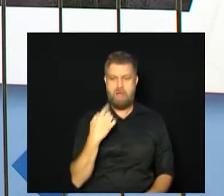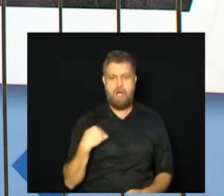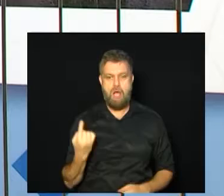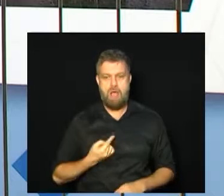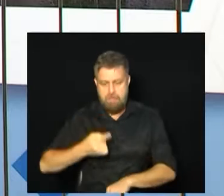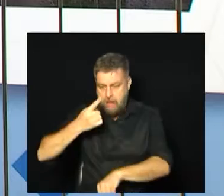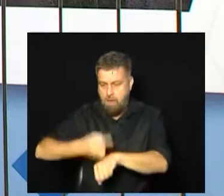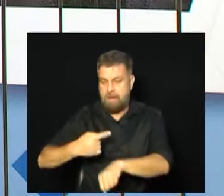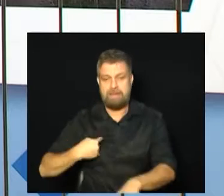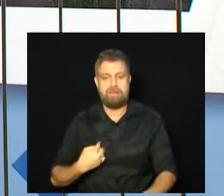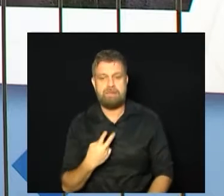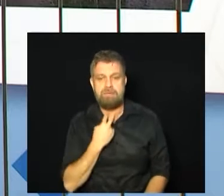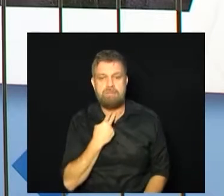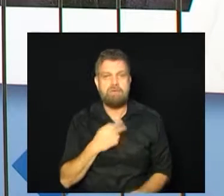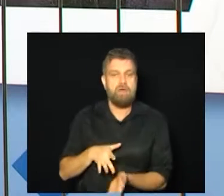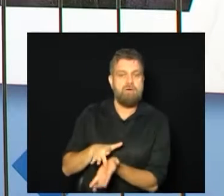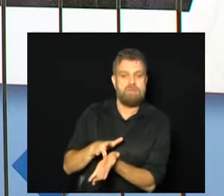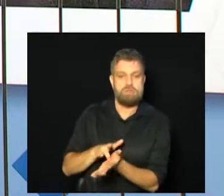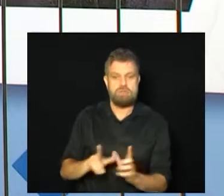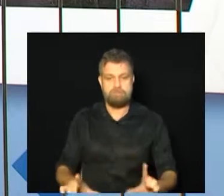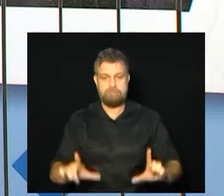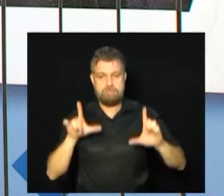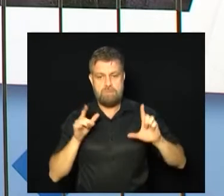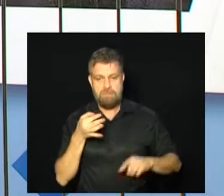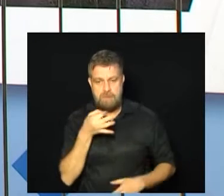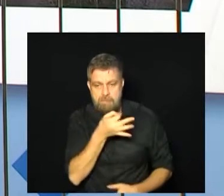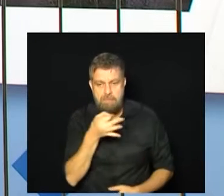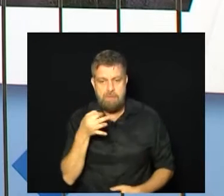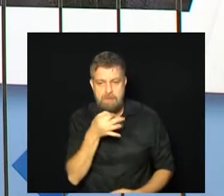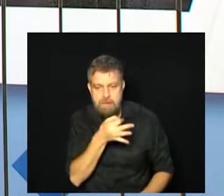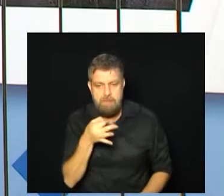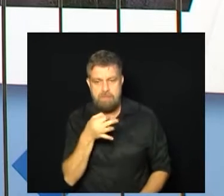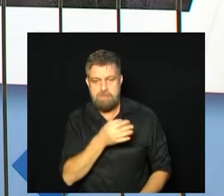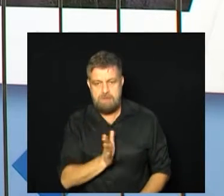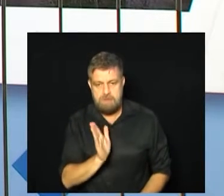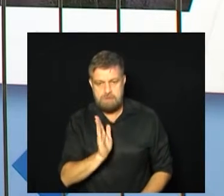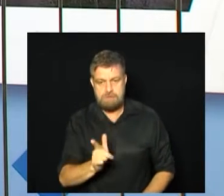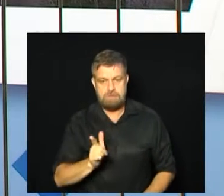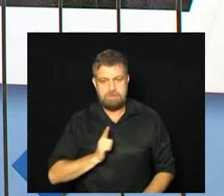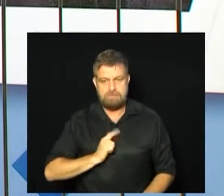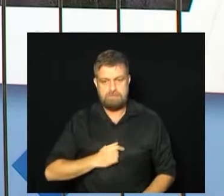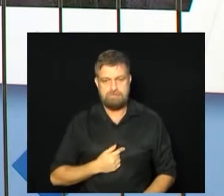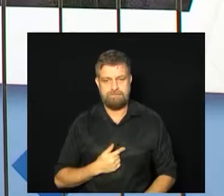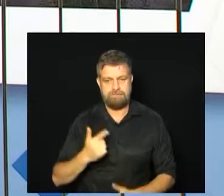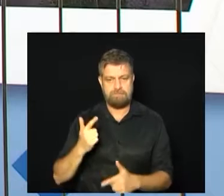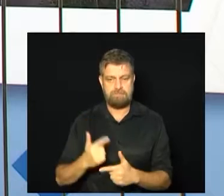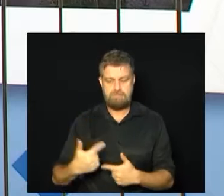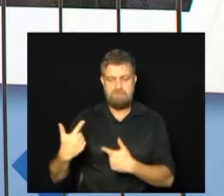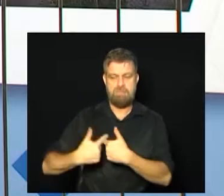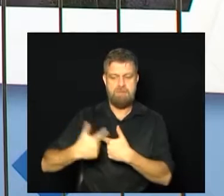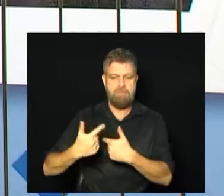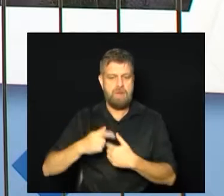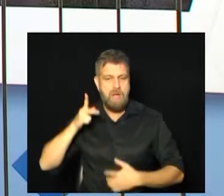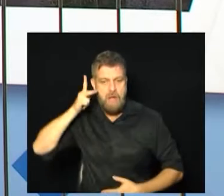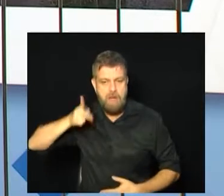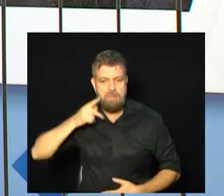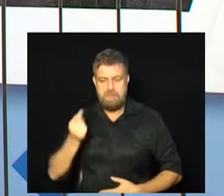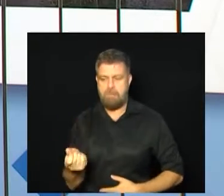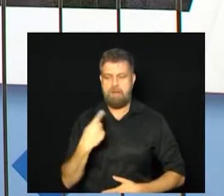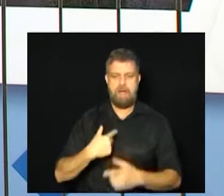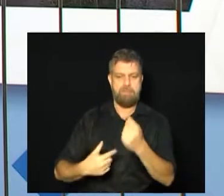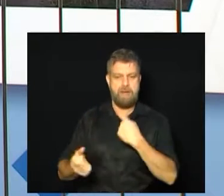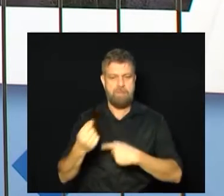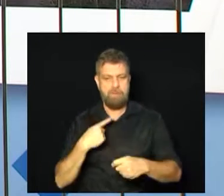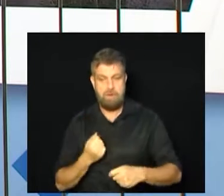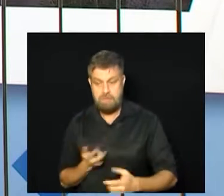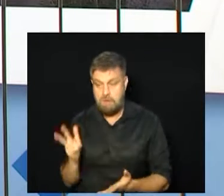momento que não tem como negar, né? Como eu disse, eu tinha subido 2 outras vezes na tribuna, os xingamentos eram de cunho político, né? As ofensas, então quando eu